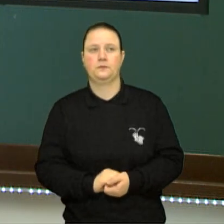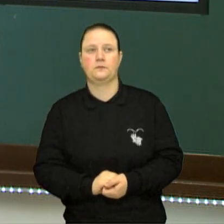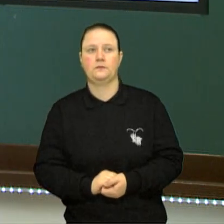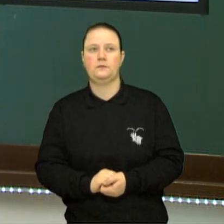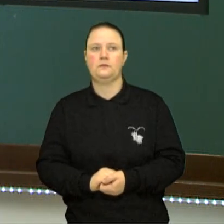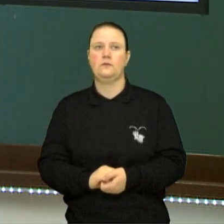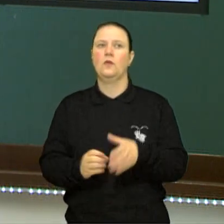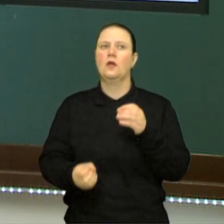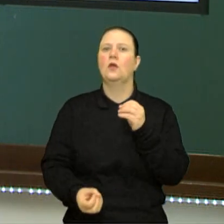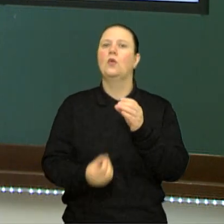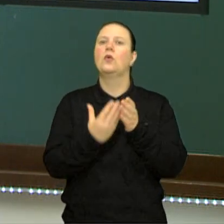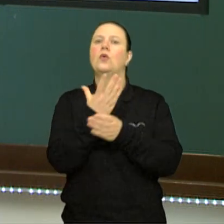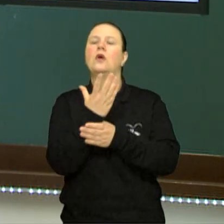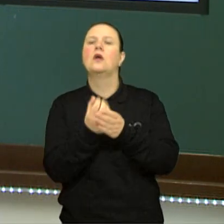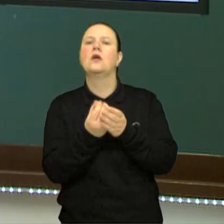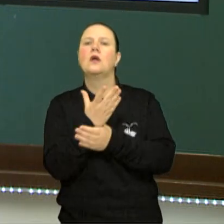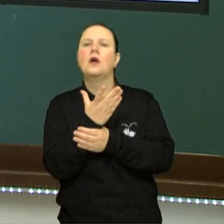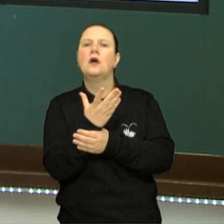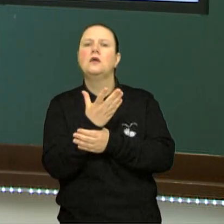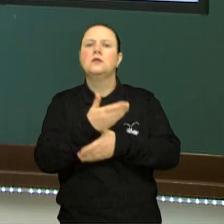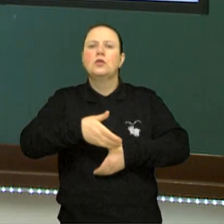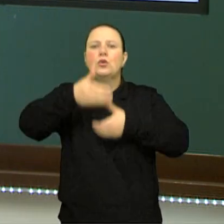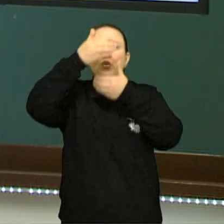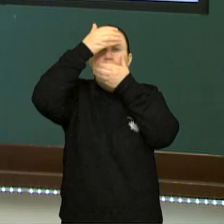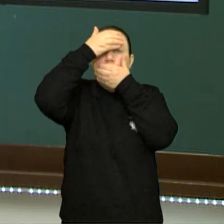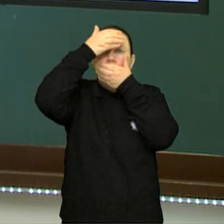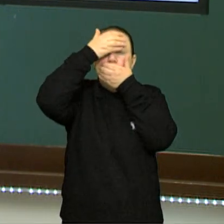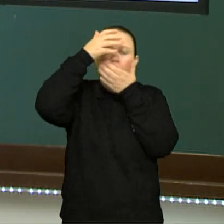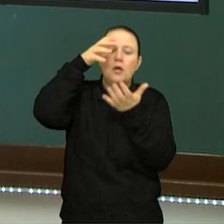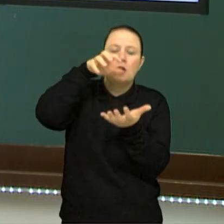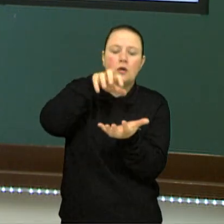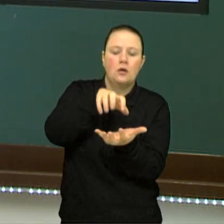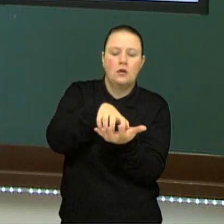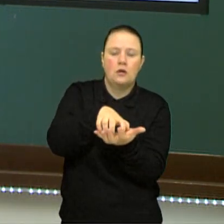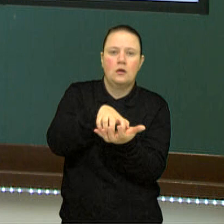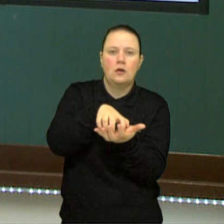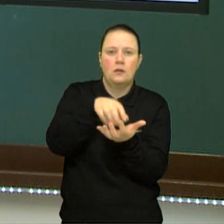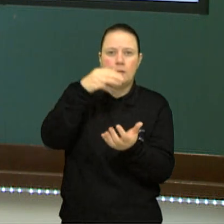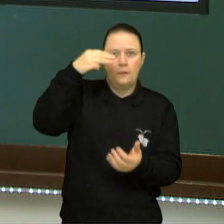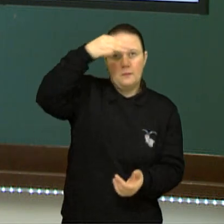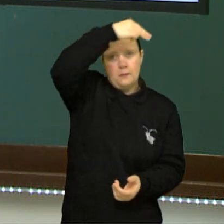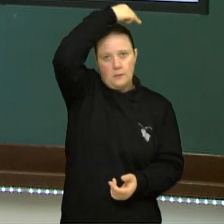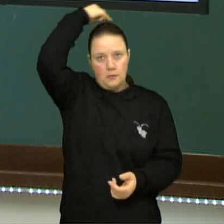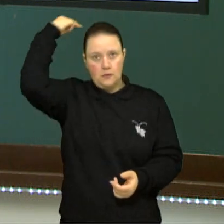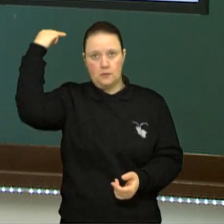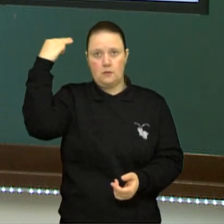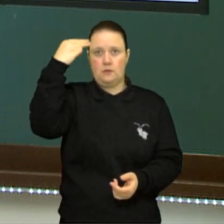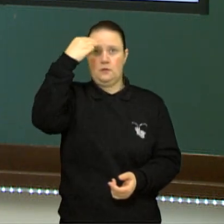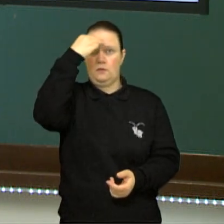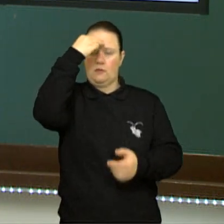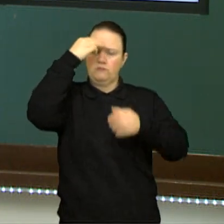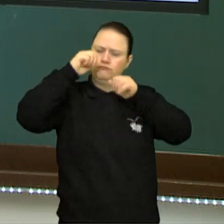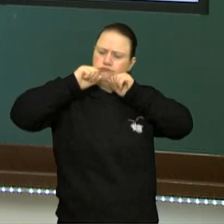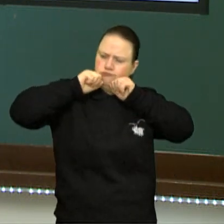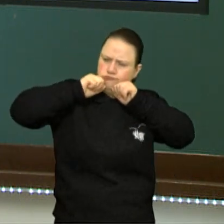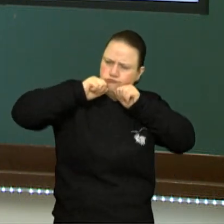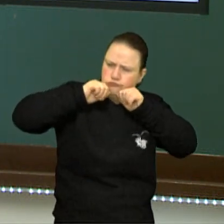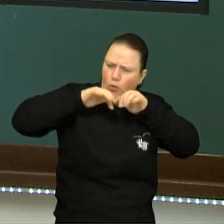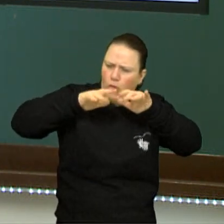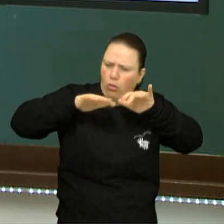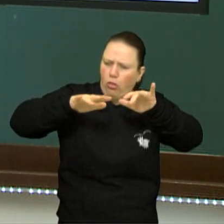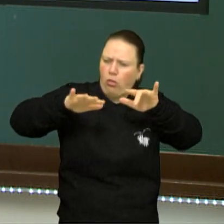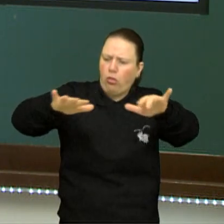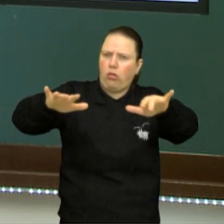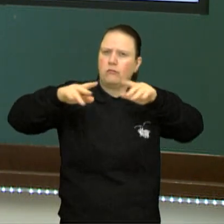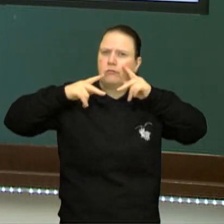criador do islamismo foi o Mohammed, o Maomé, né? Em que ele vai espalhar os seus ensinamentos